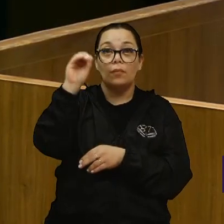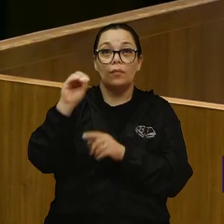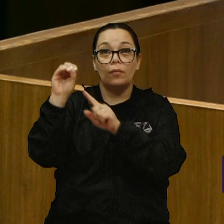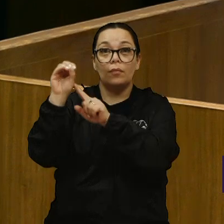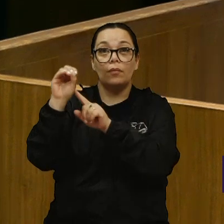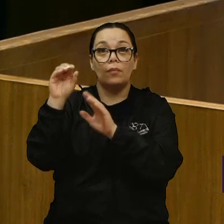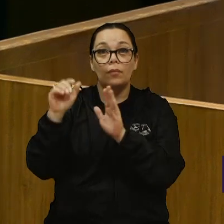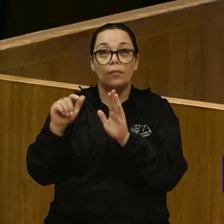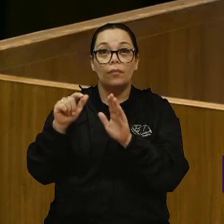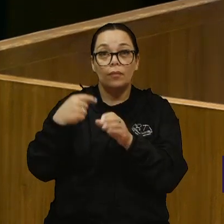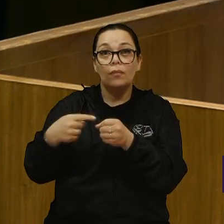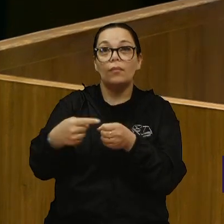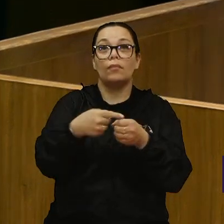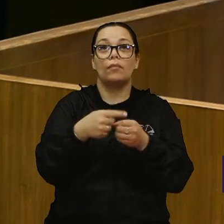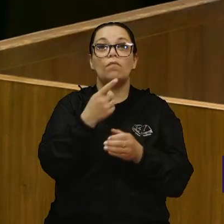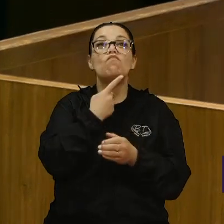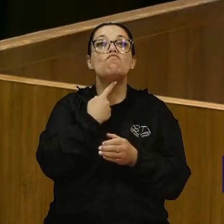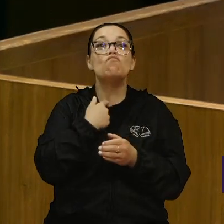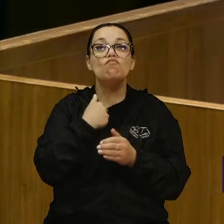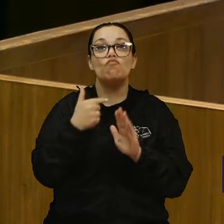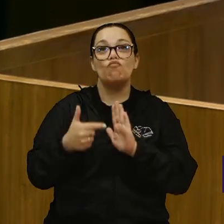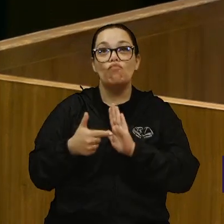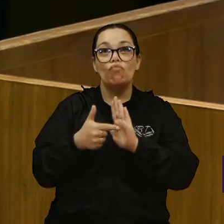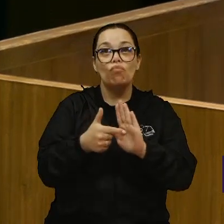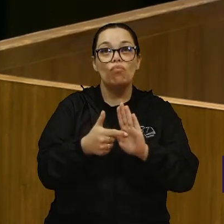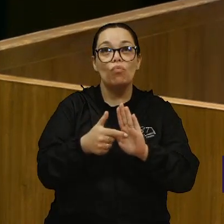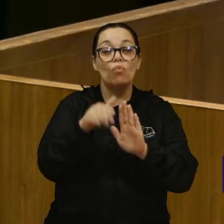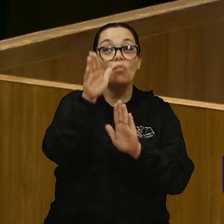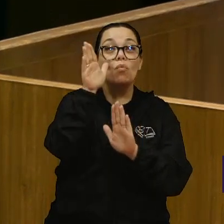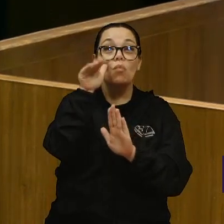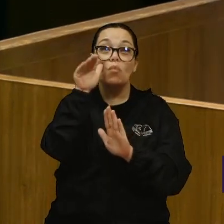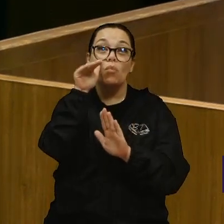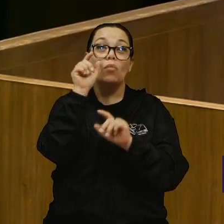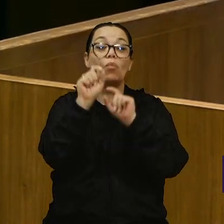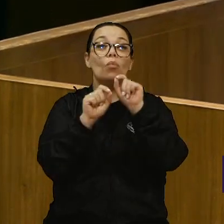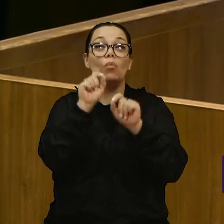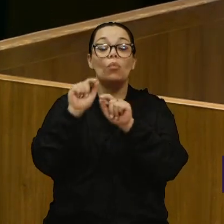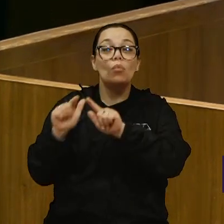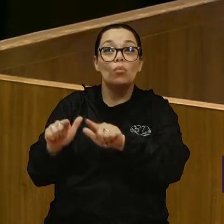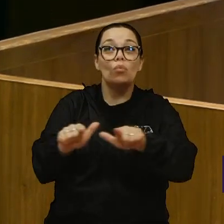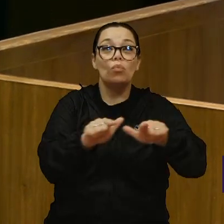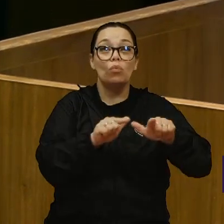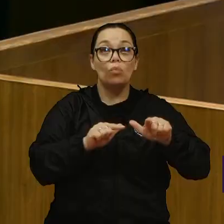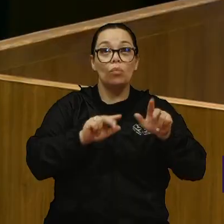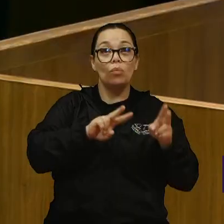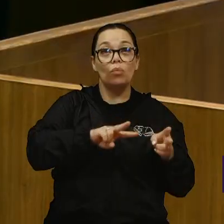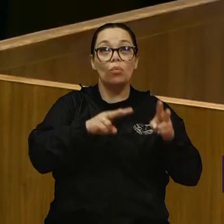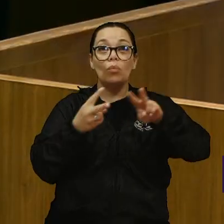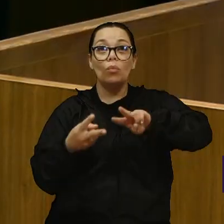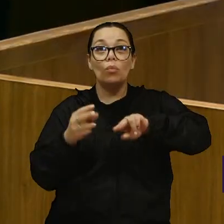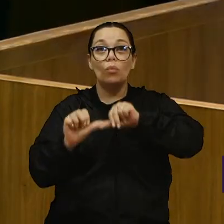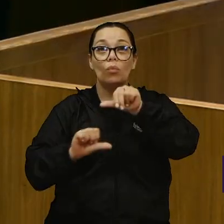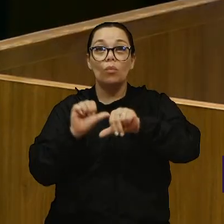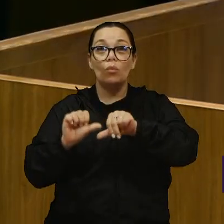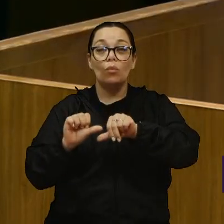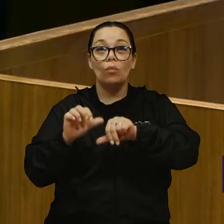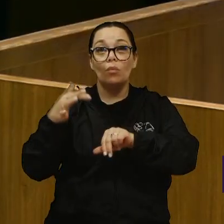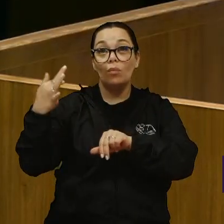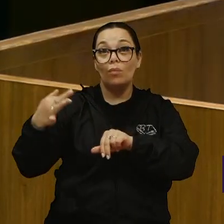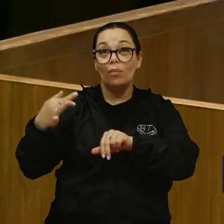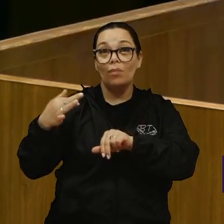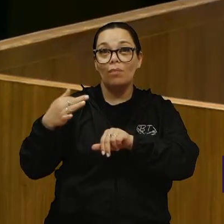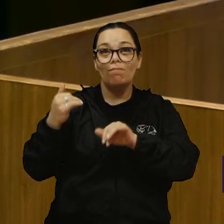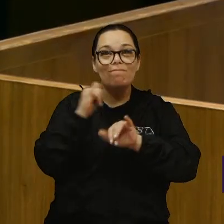cidade. Gosto de apresentar o observatório como um lugar que transforma dor e